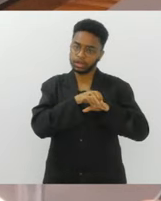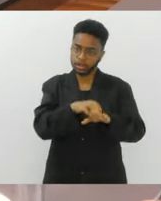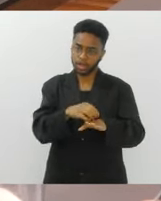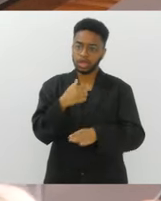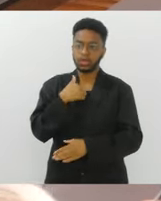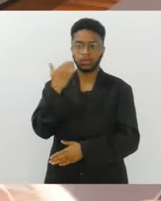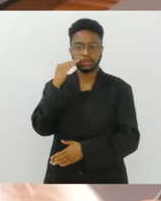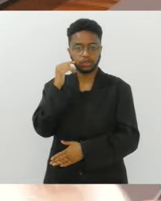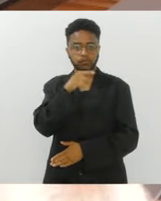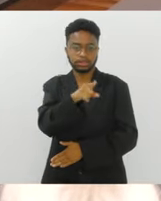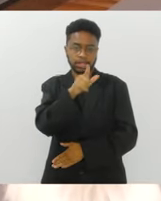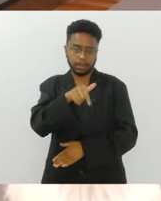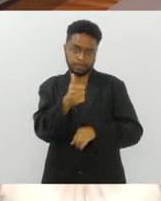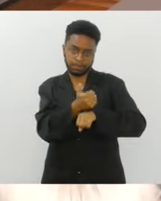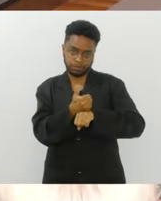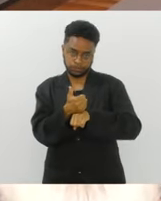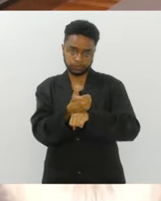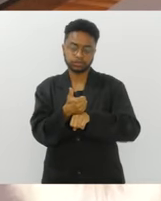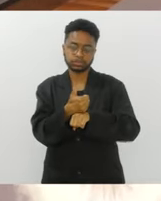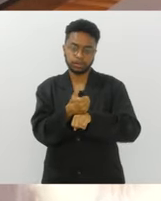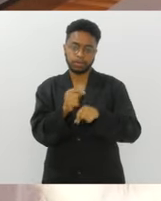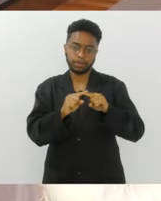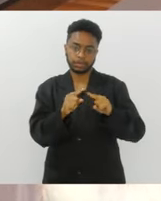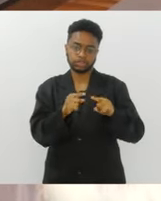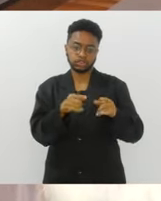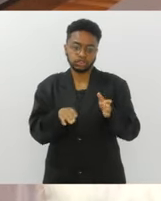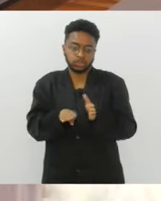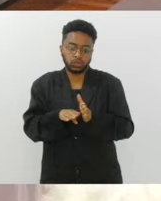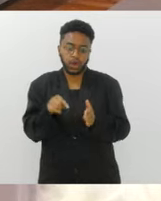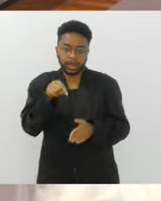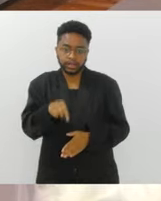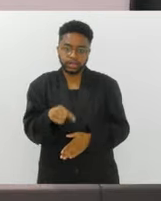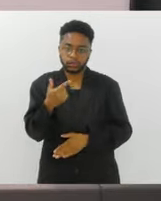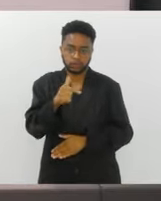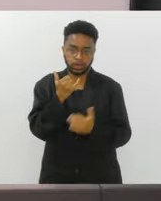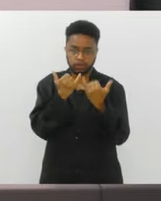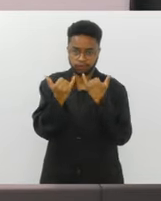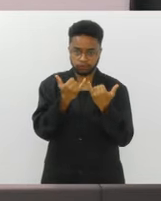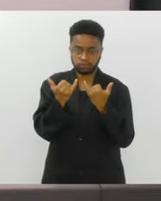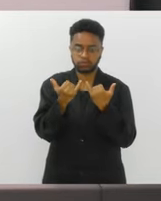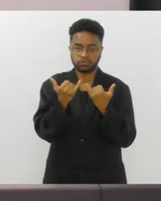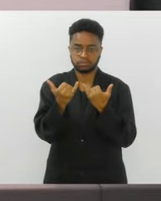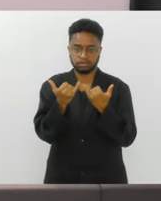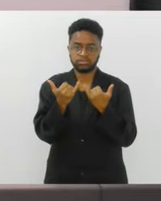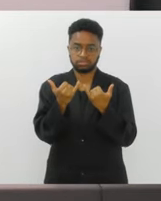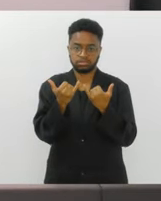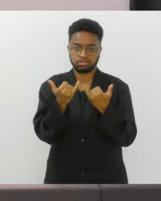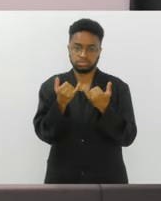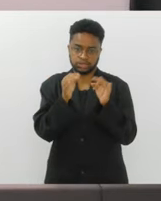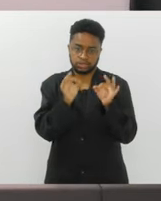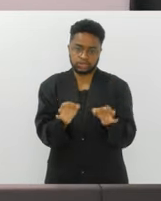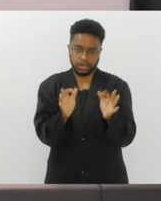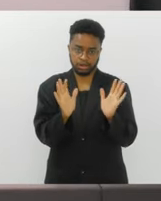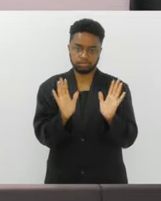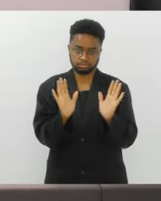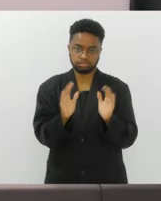senhor é um profissional e veio para cá sem as informações devidas.